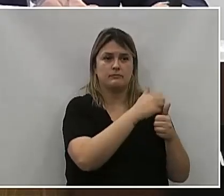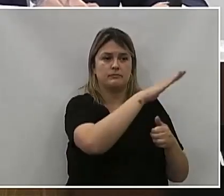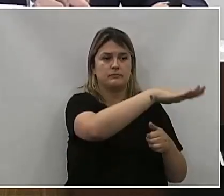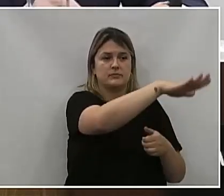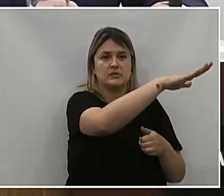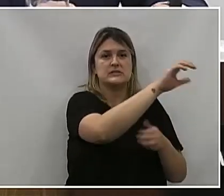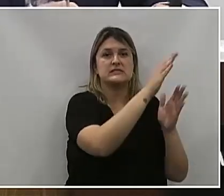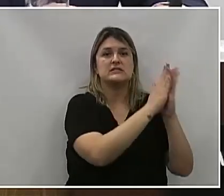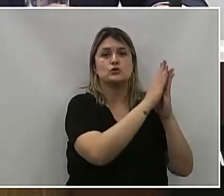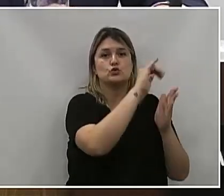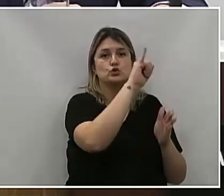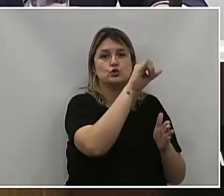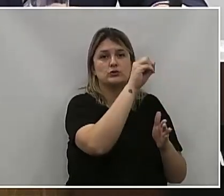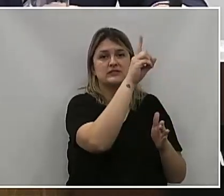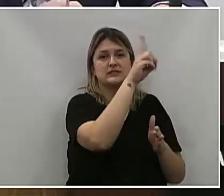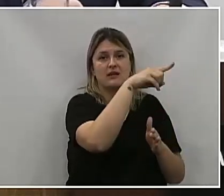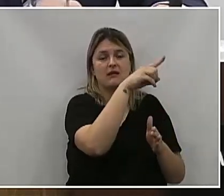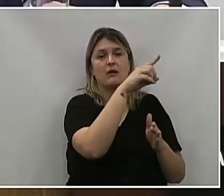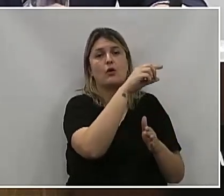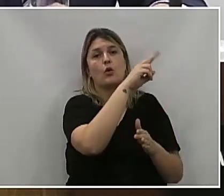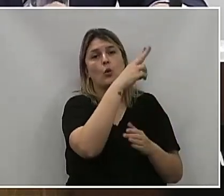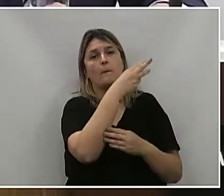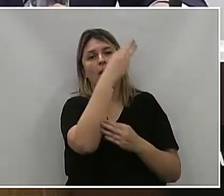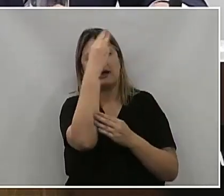São José ou de Nossa Senhora Aparecida.